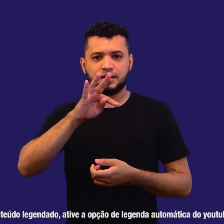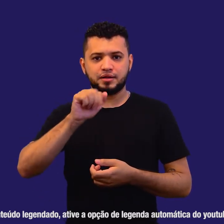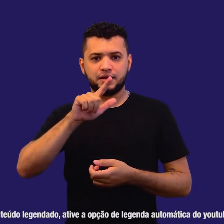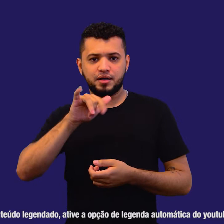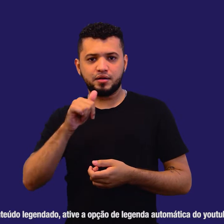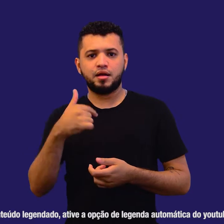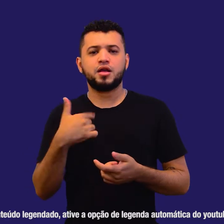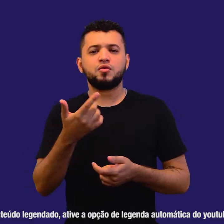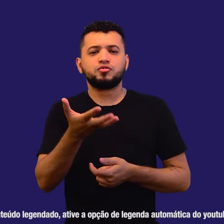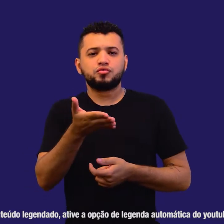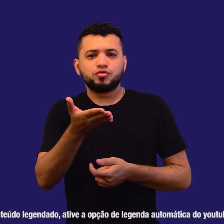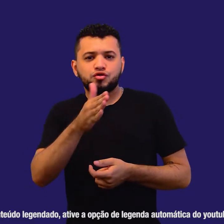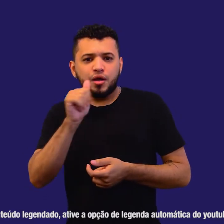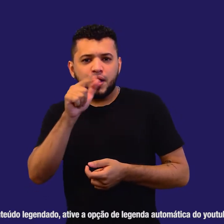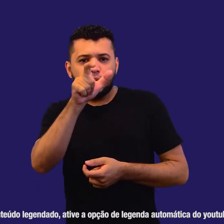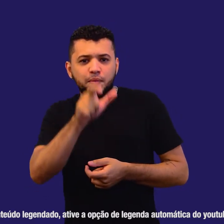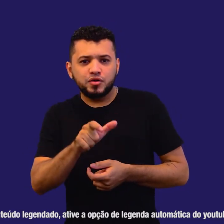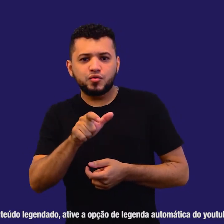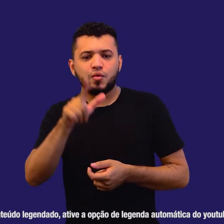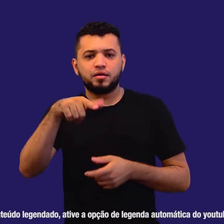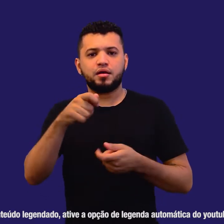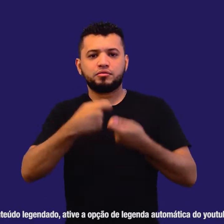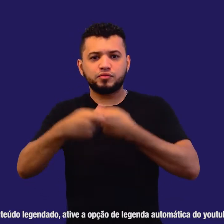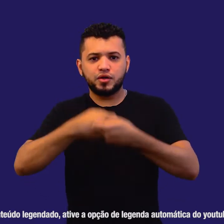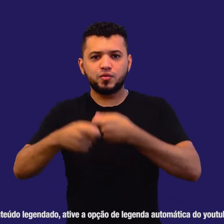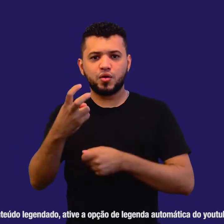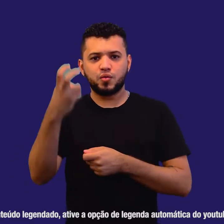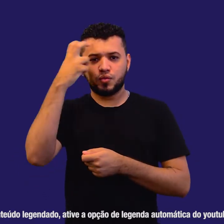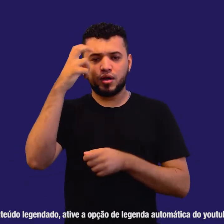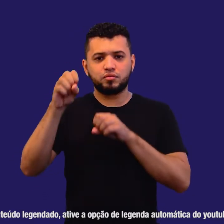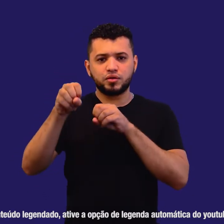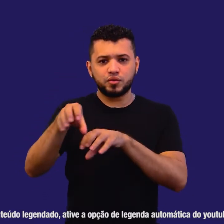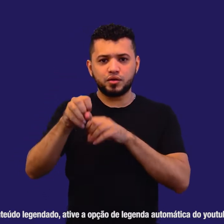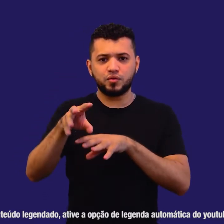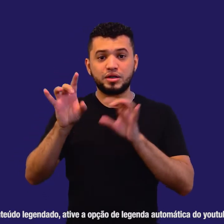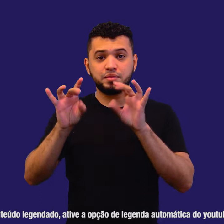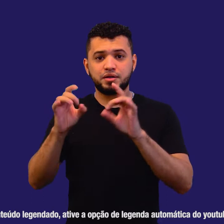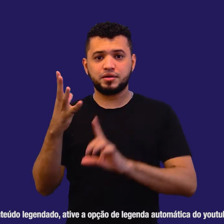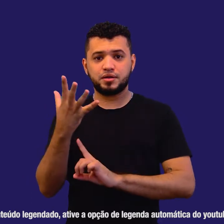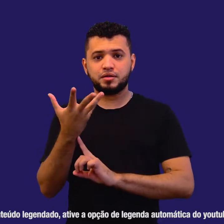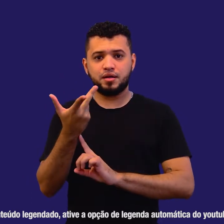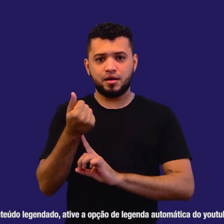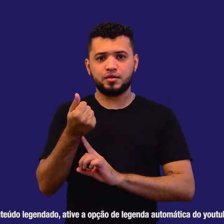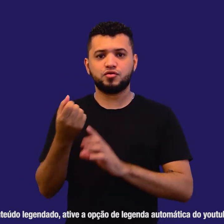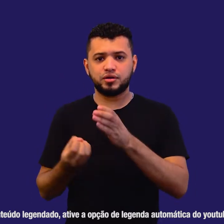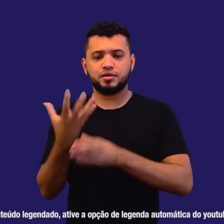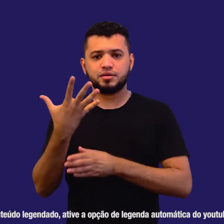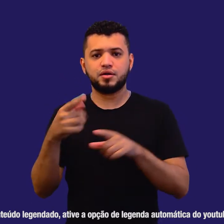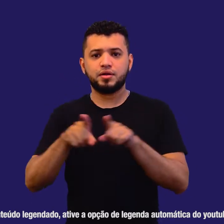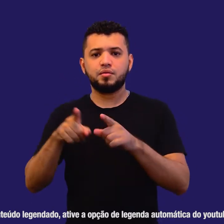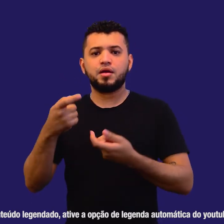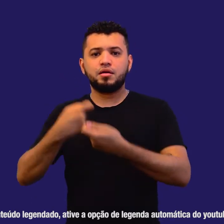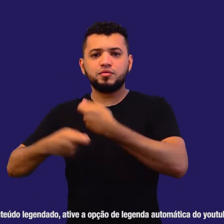hoje o bate-papo é com a gestora cultural e social, educadora, especialista em criação, elaboração e